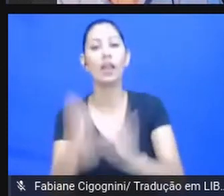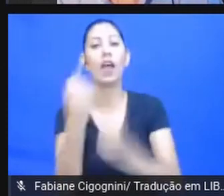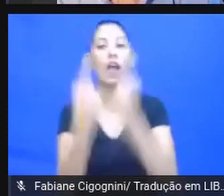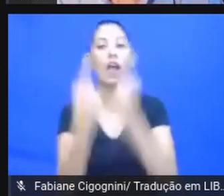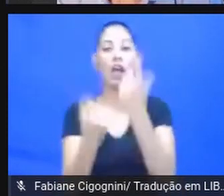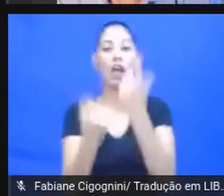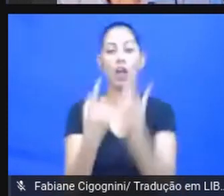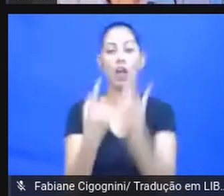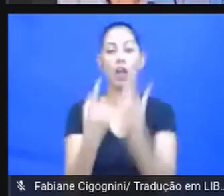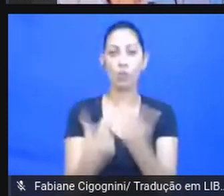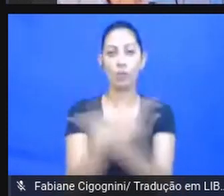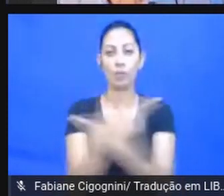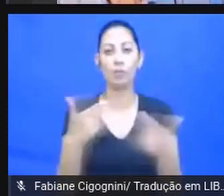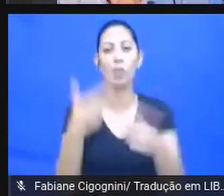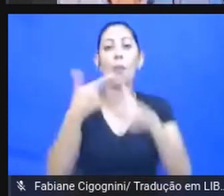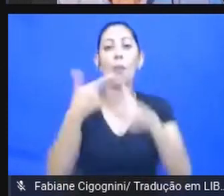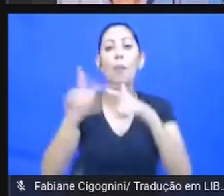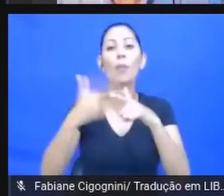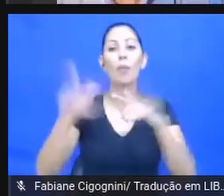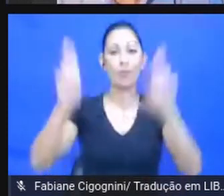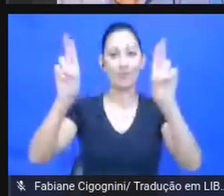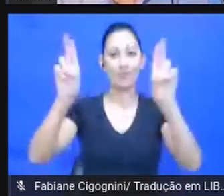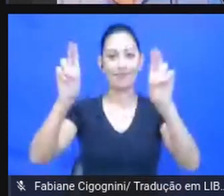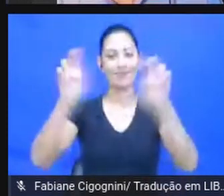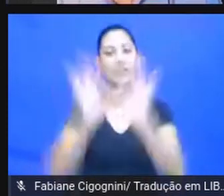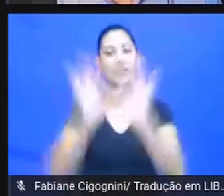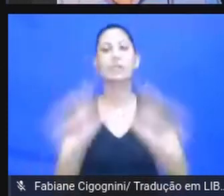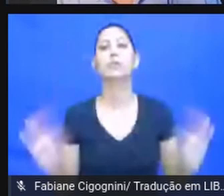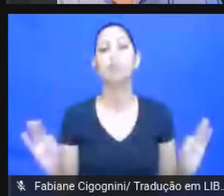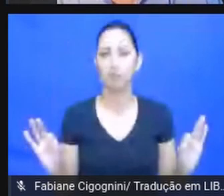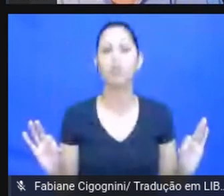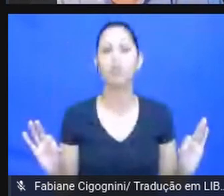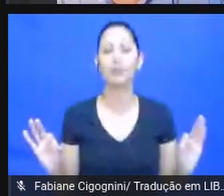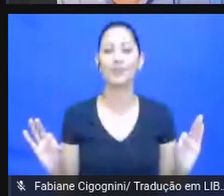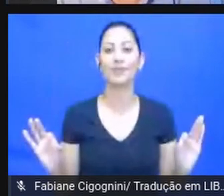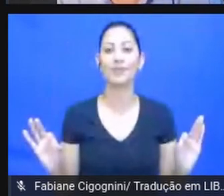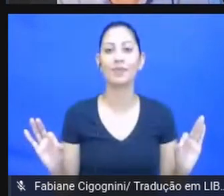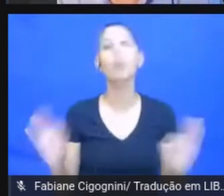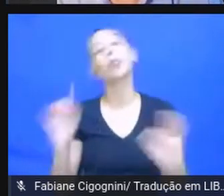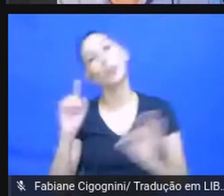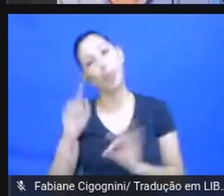são problemas simples e